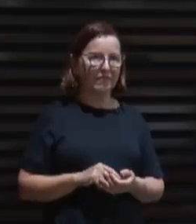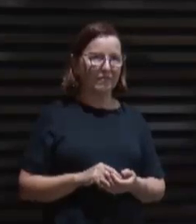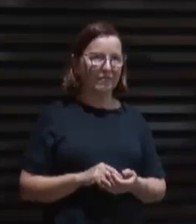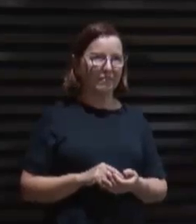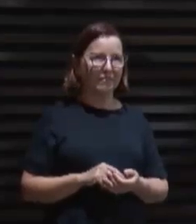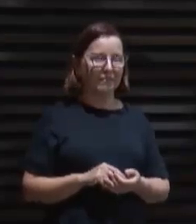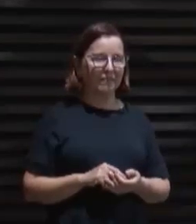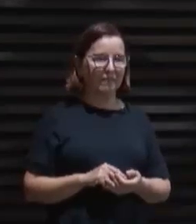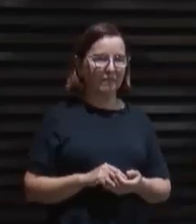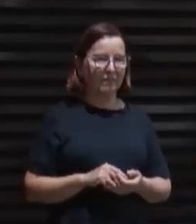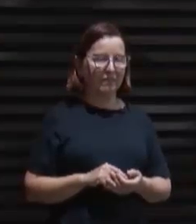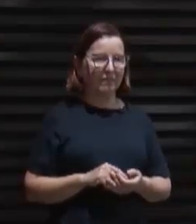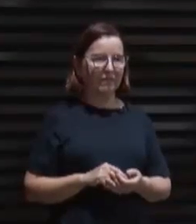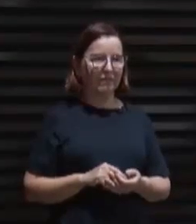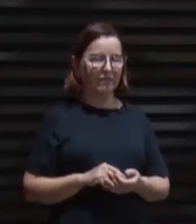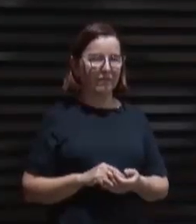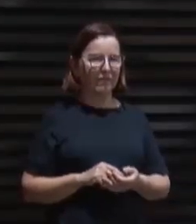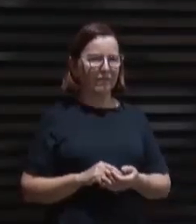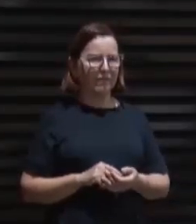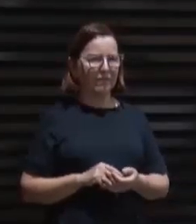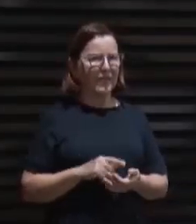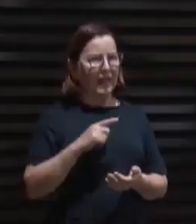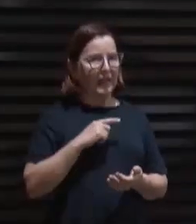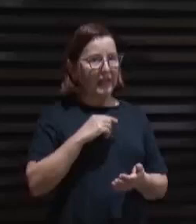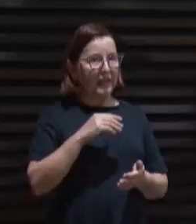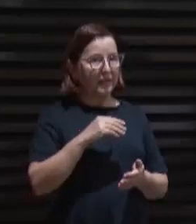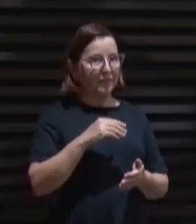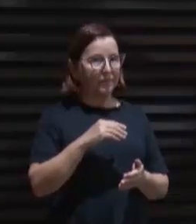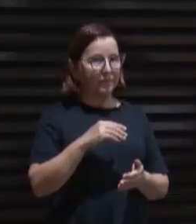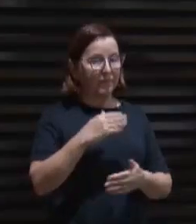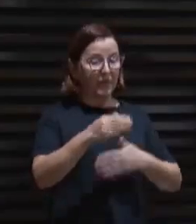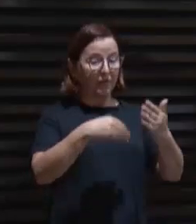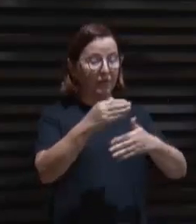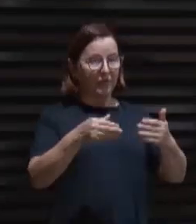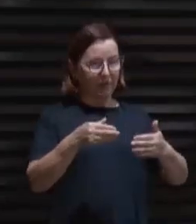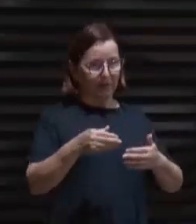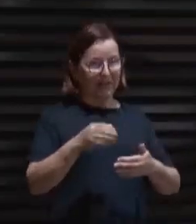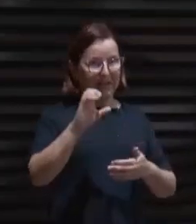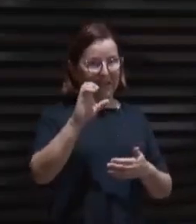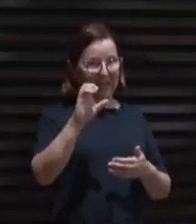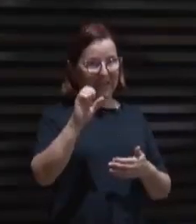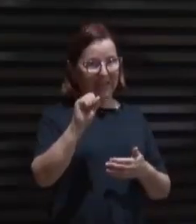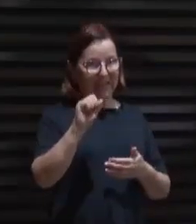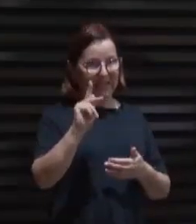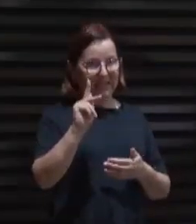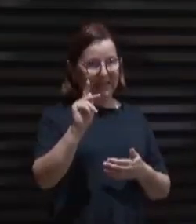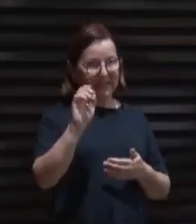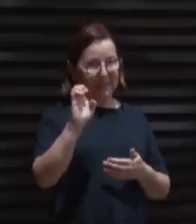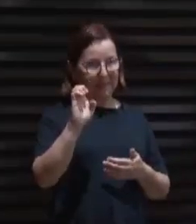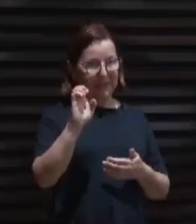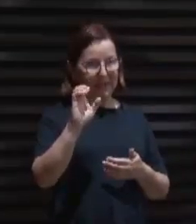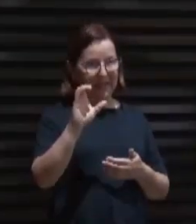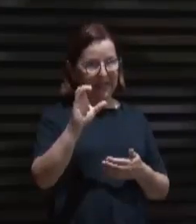Que tem evolução da espécie, isso é verdade. Mas que tenha evolução das